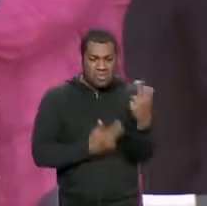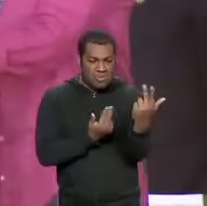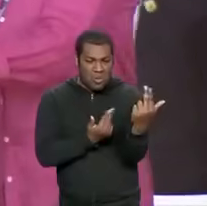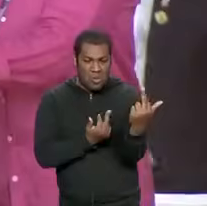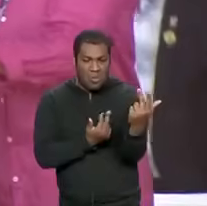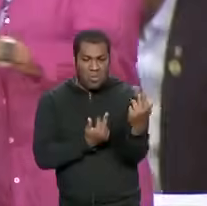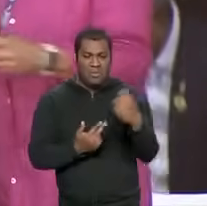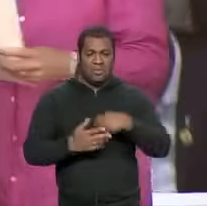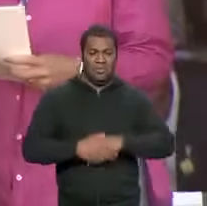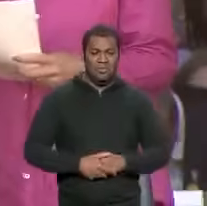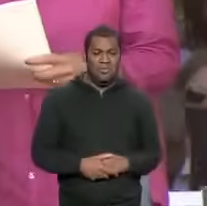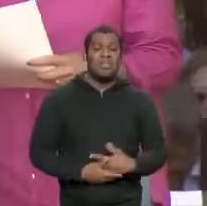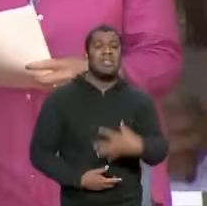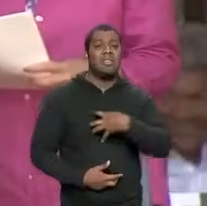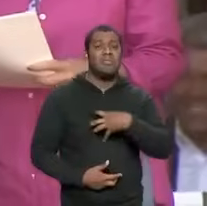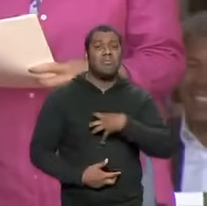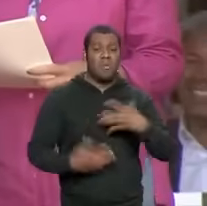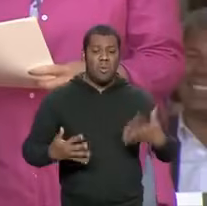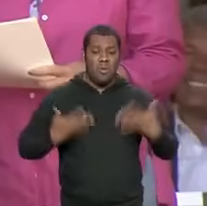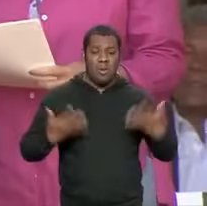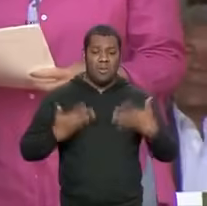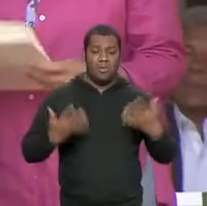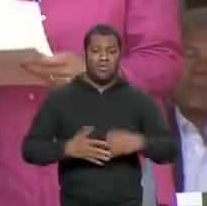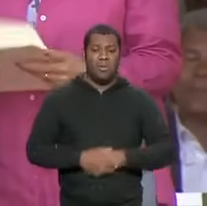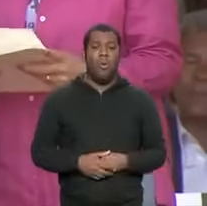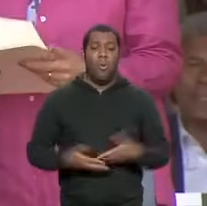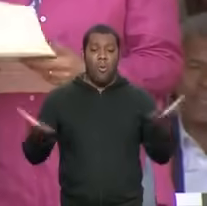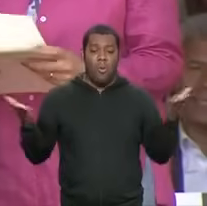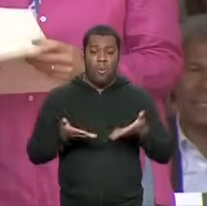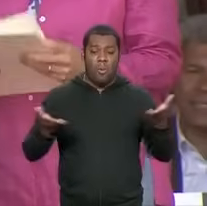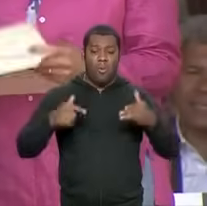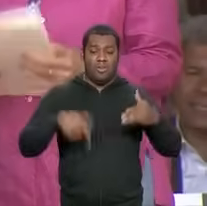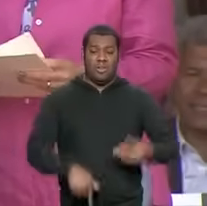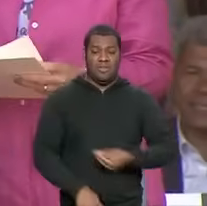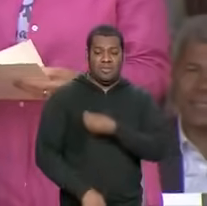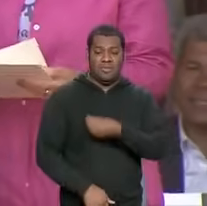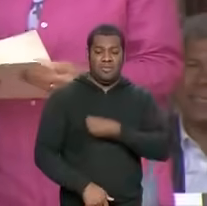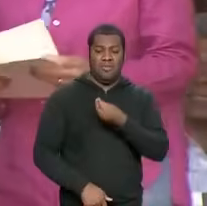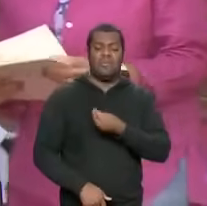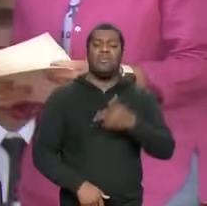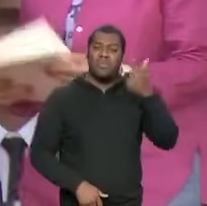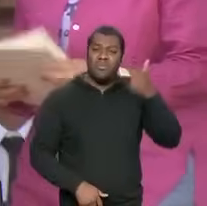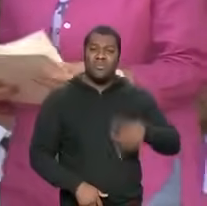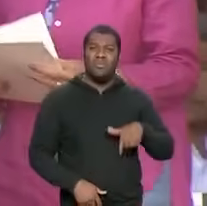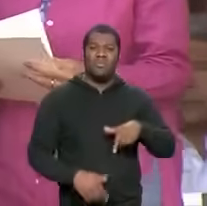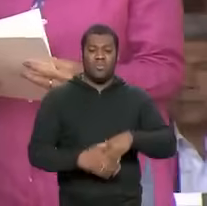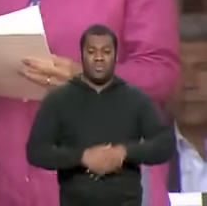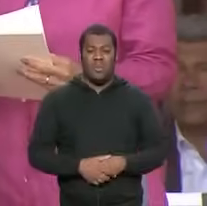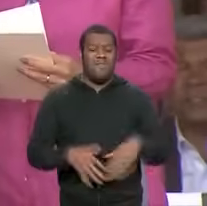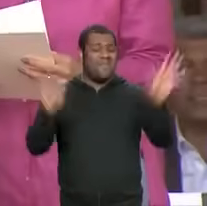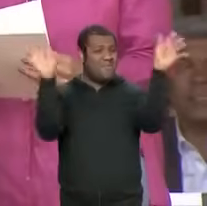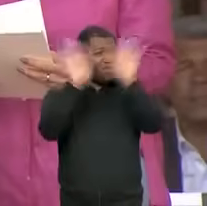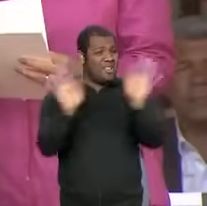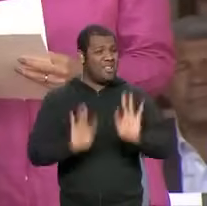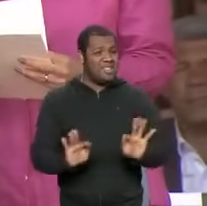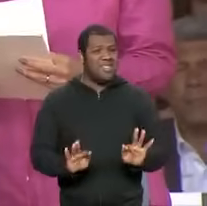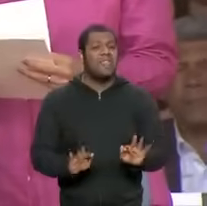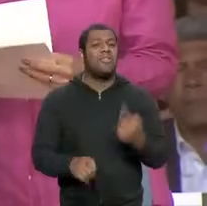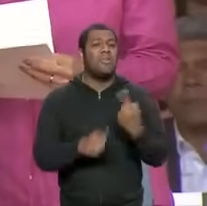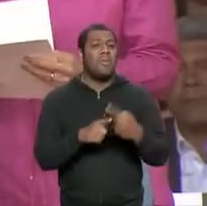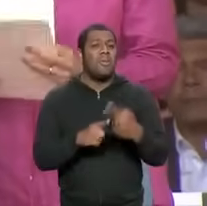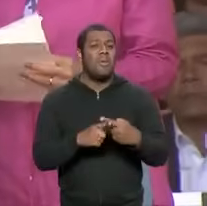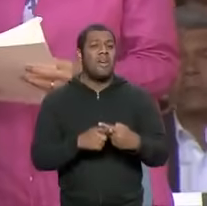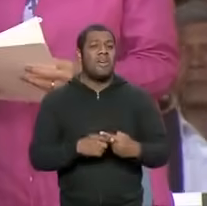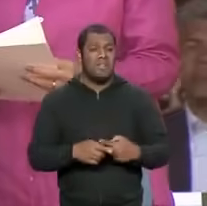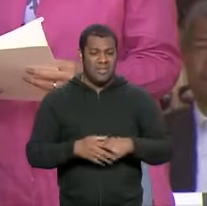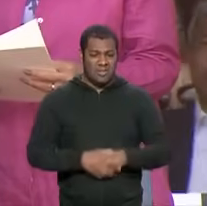é uma alegria enorme estar aqui mais uma vez a felicidade ainda maior por poder